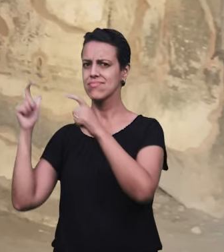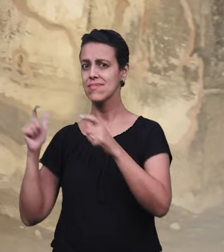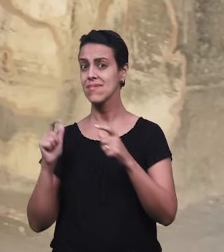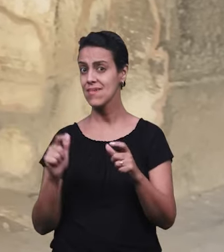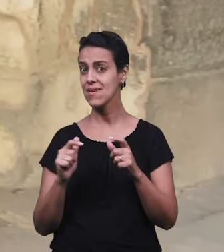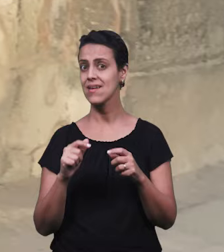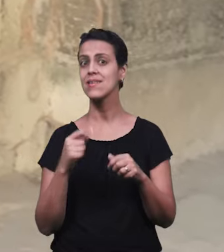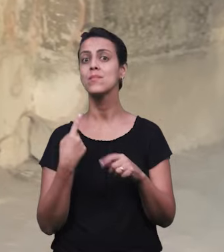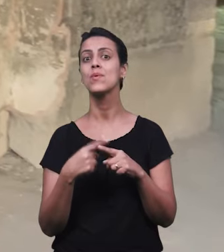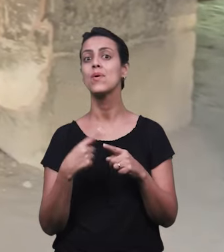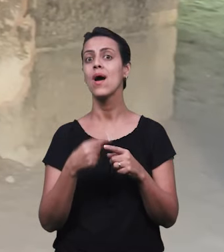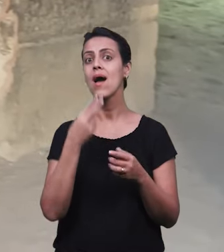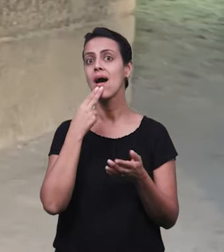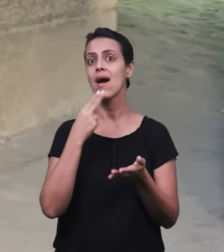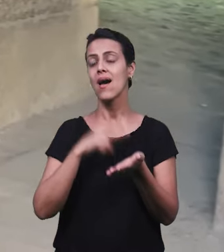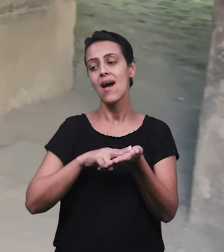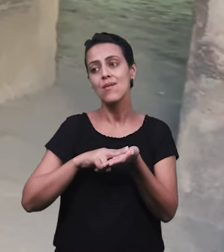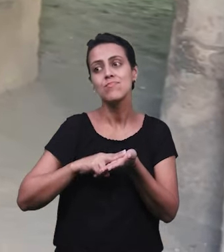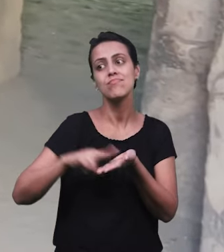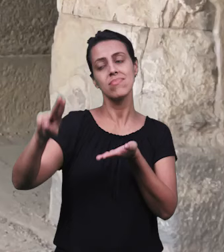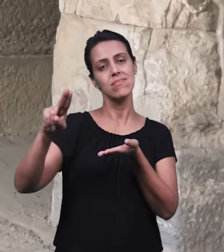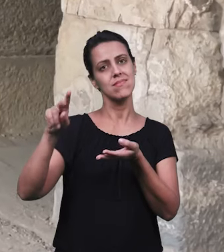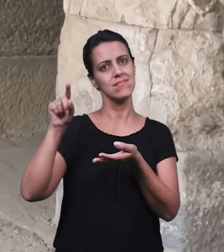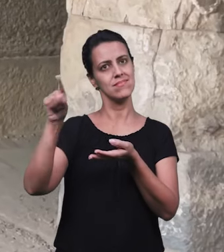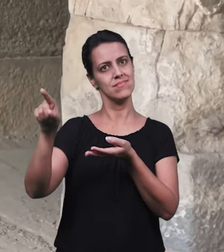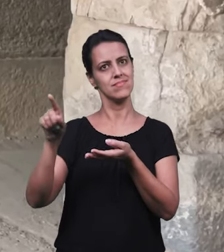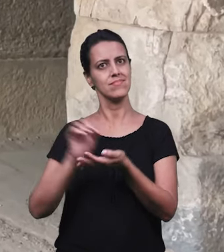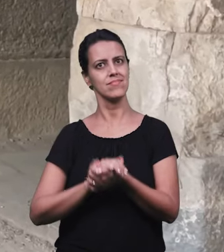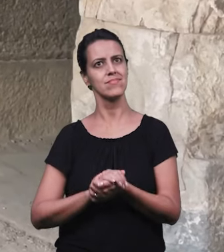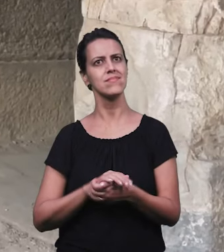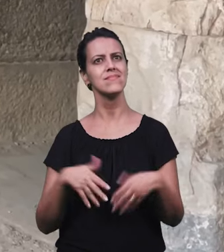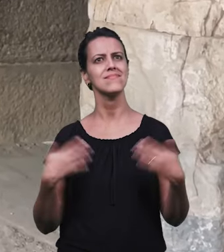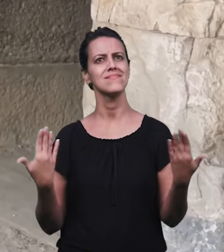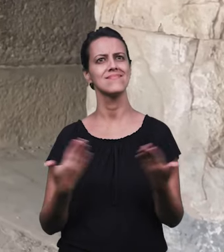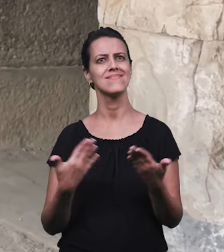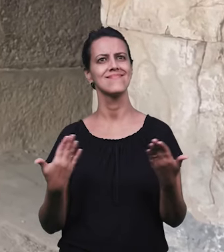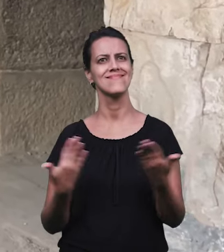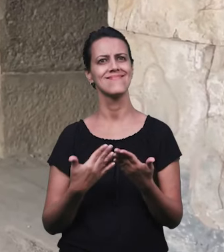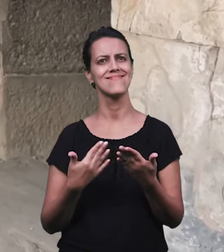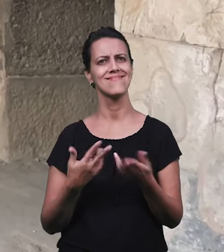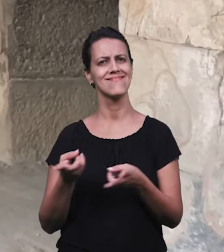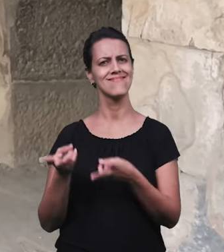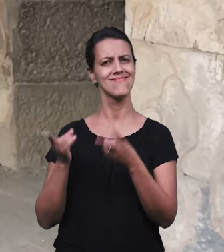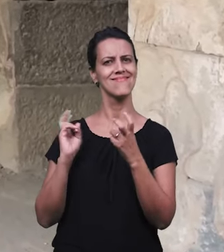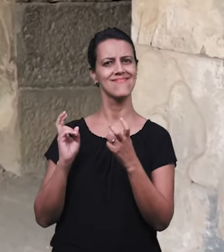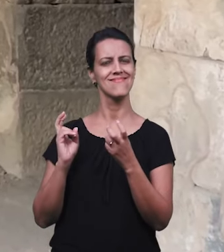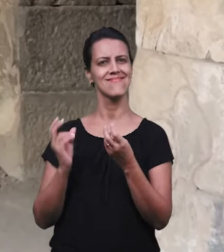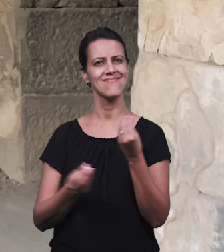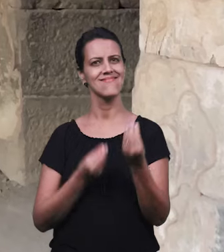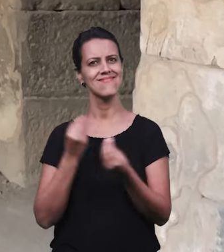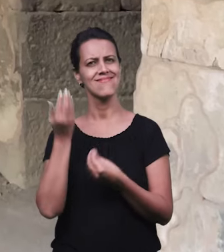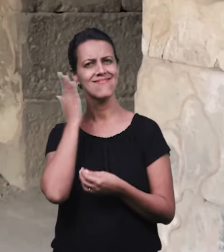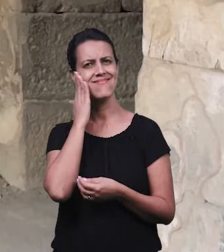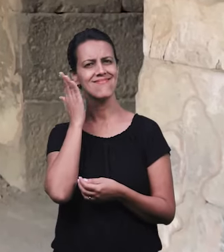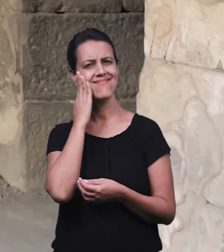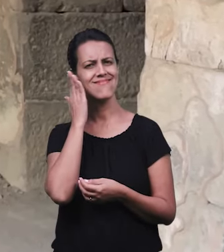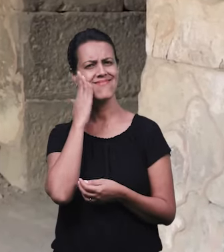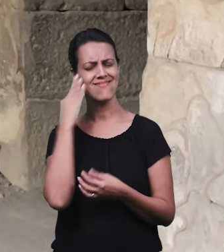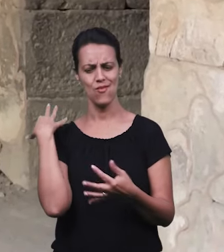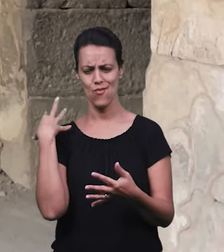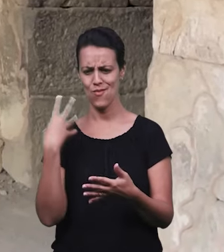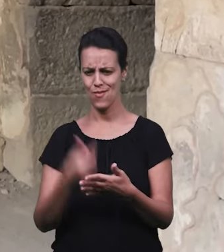quais as cartas foram escritas. E você vai ter agora uma compilação desse tema, ou seja, você vai entender como nós